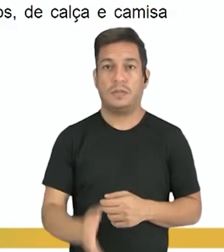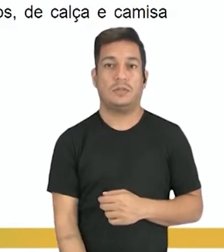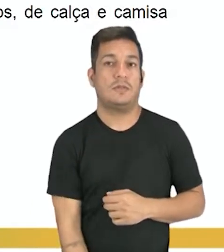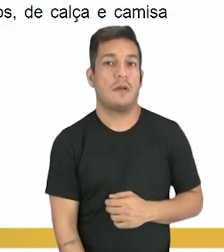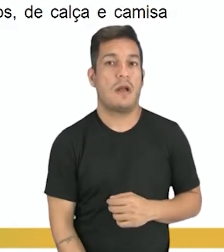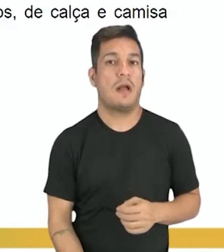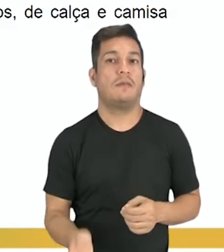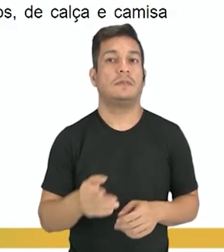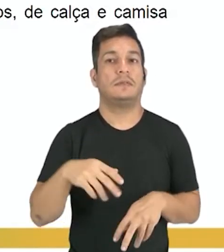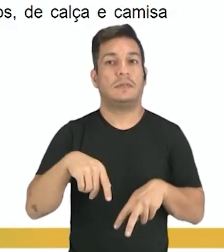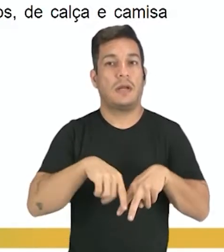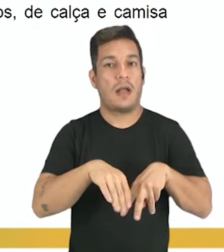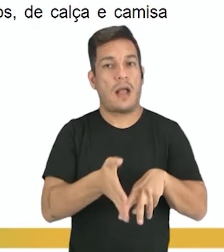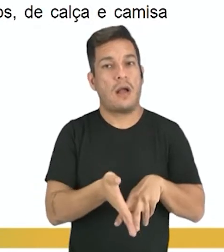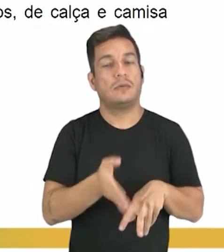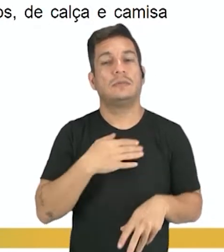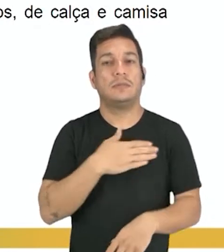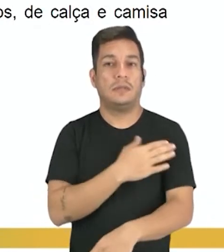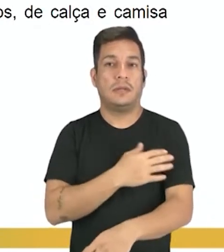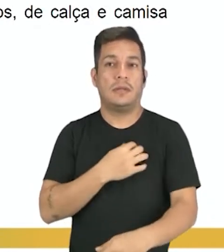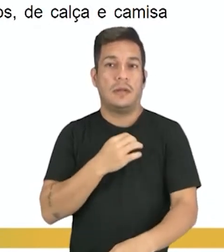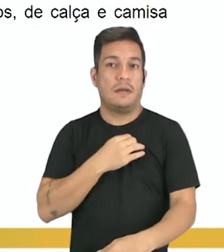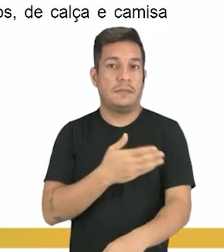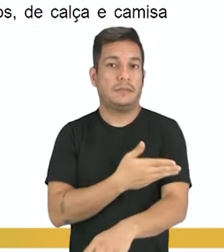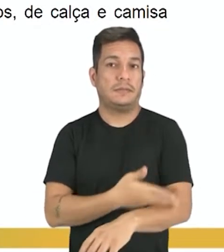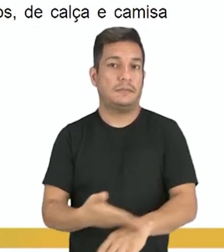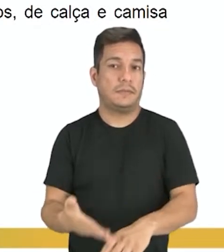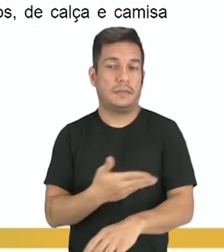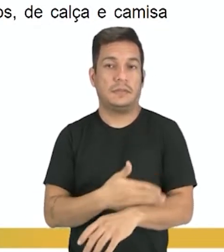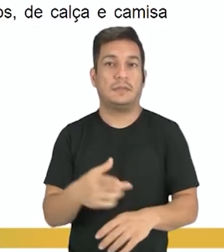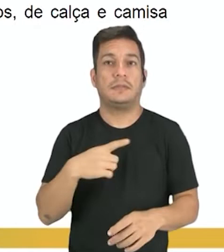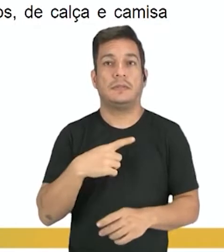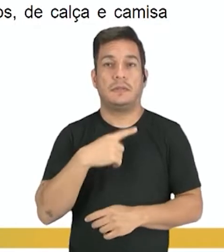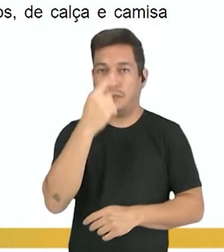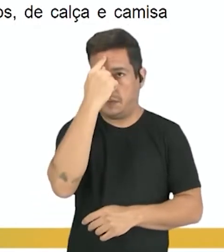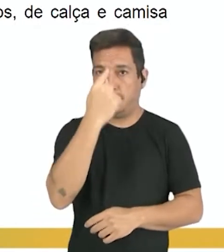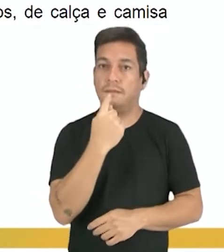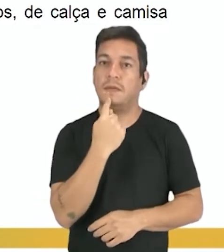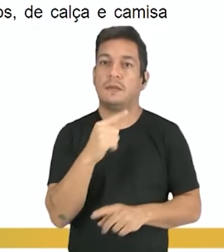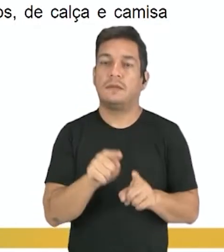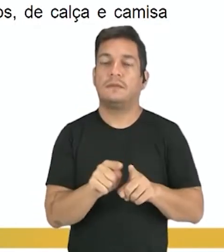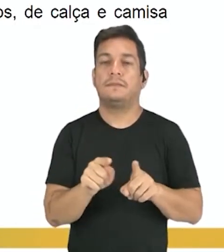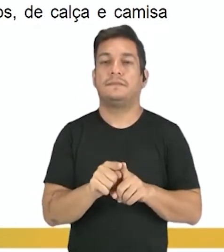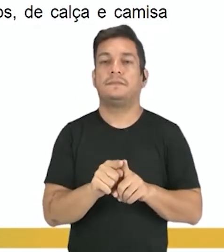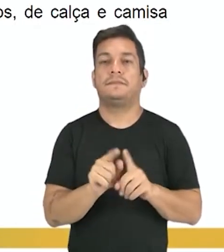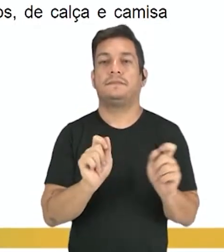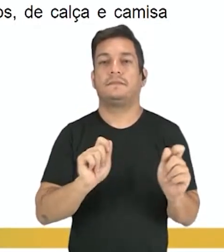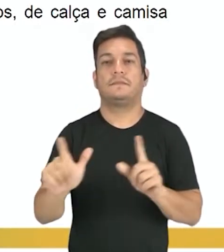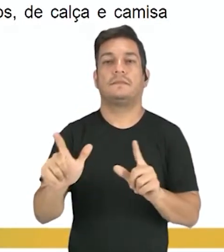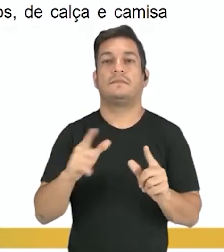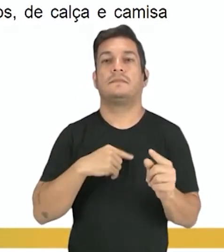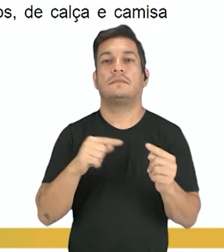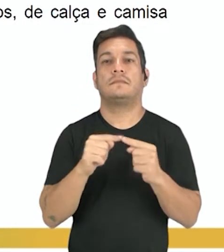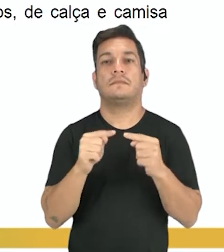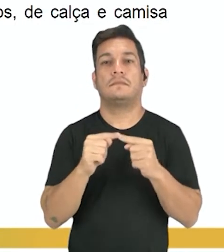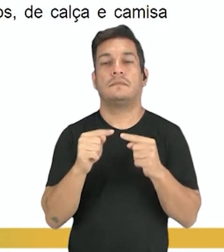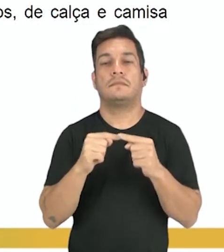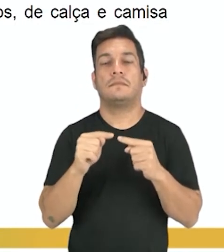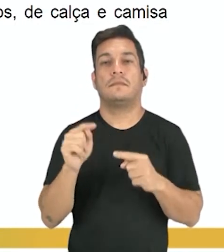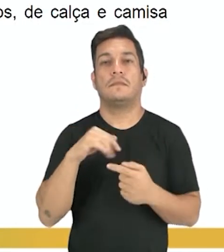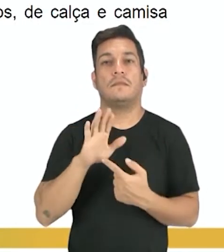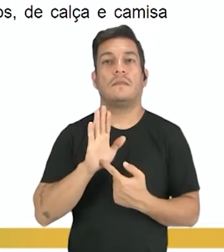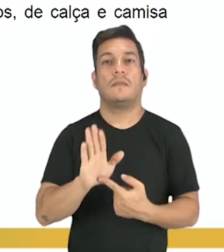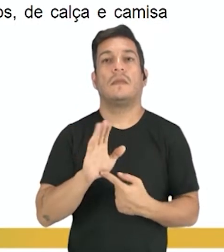calça e camisa branca e aí tem uma fotinha pequena embaixo é que corresponde né